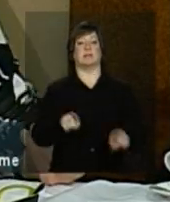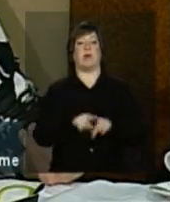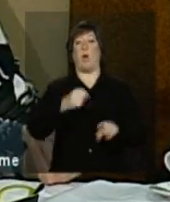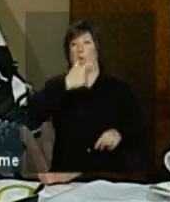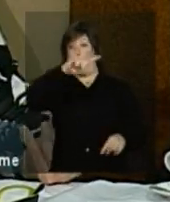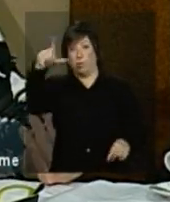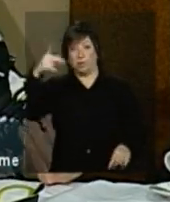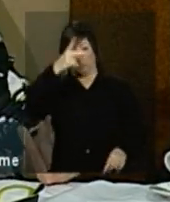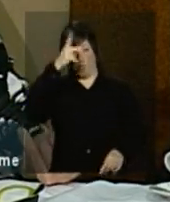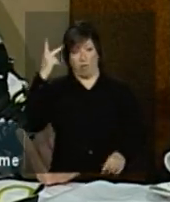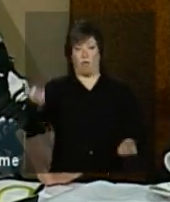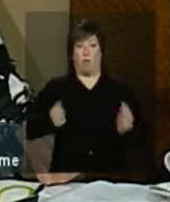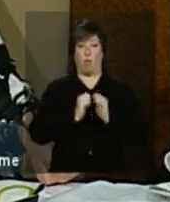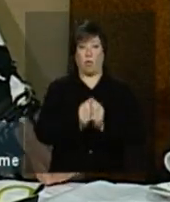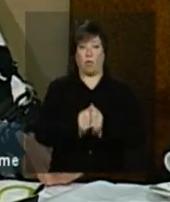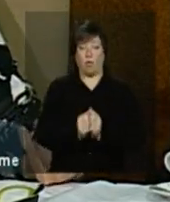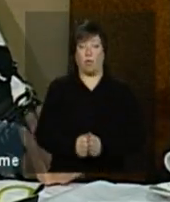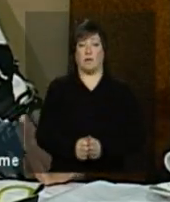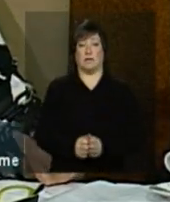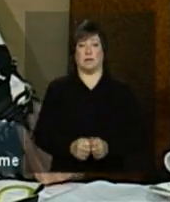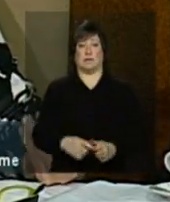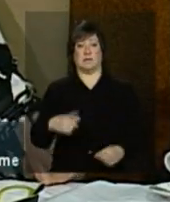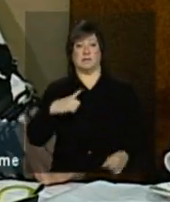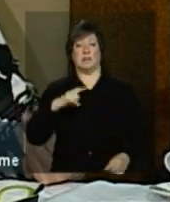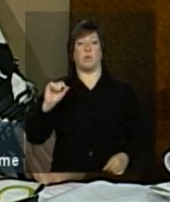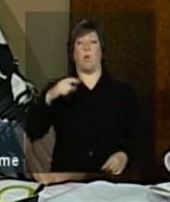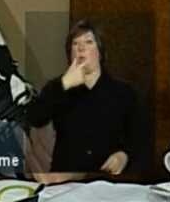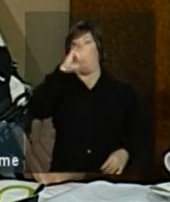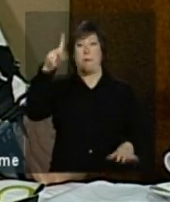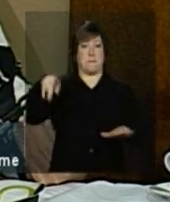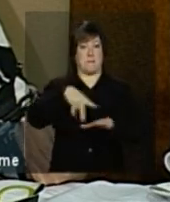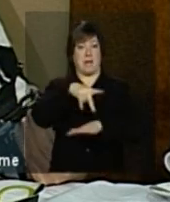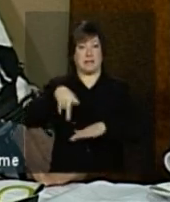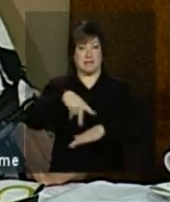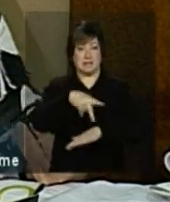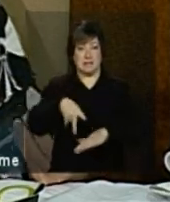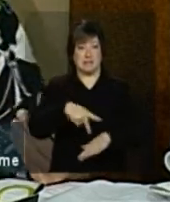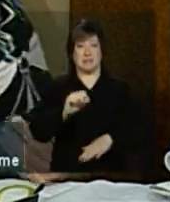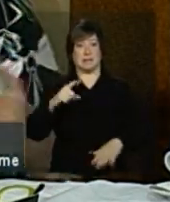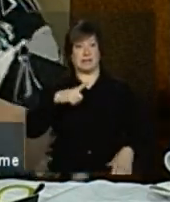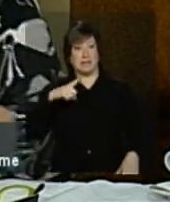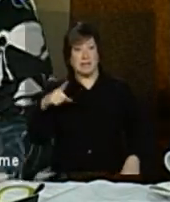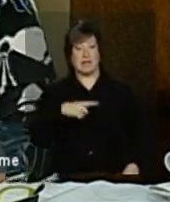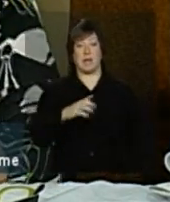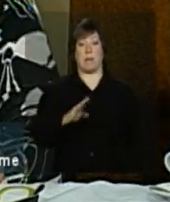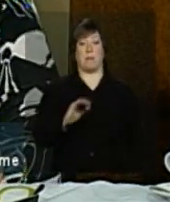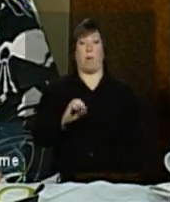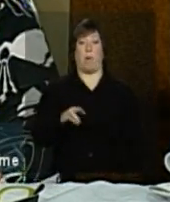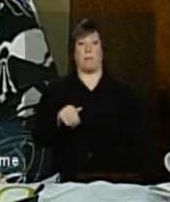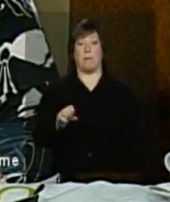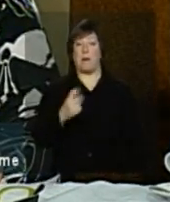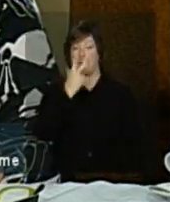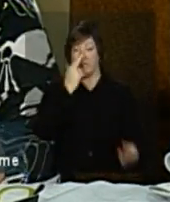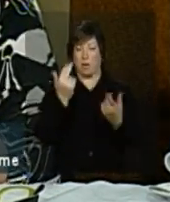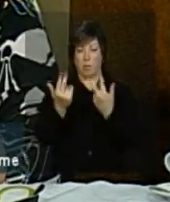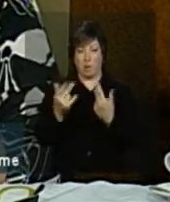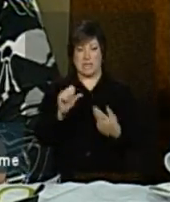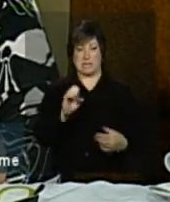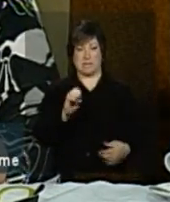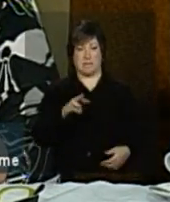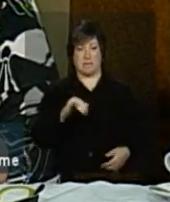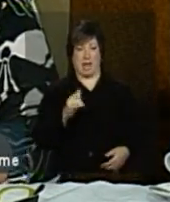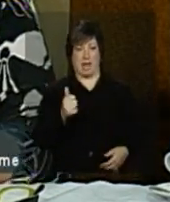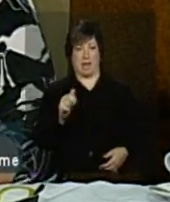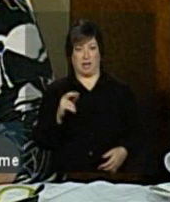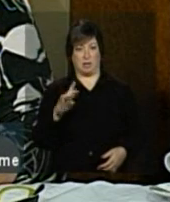povos que convivem que que que de países que têm eh biomas similares a do semiário do Povo